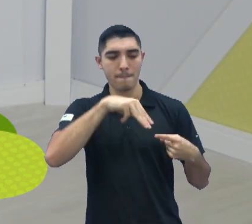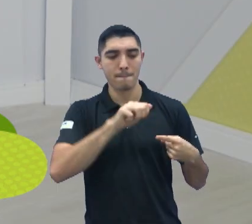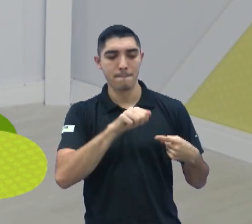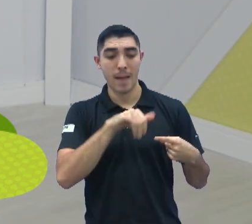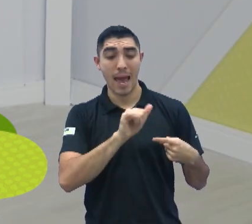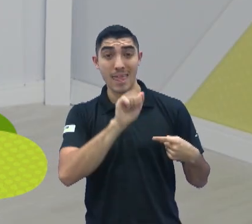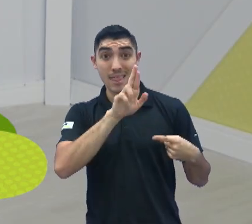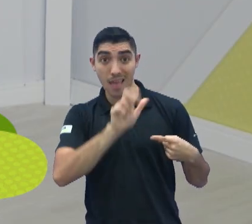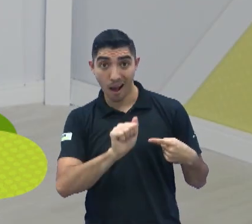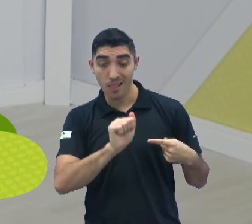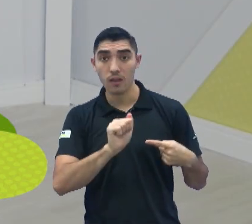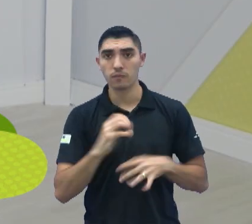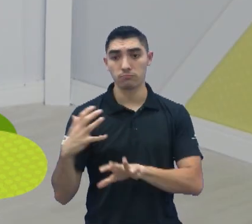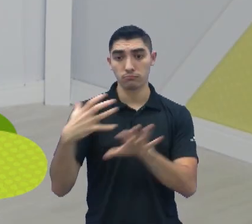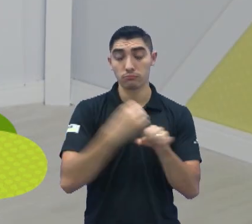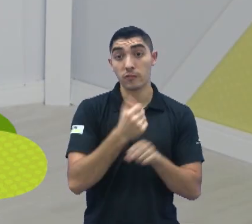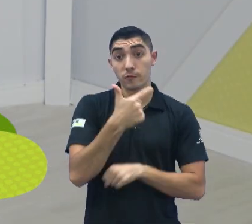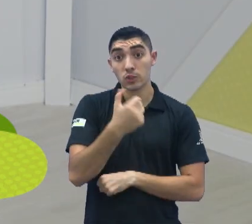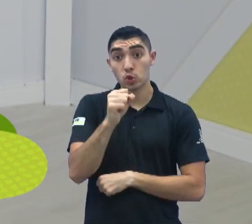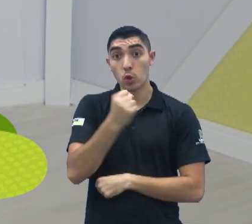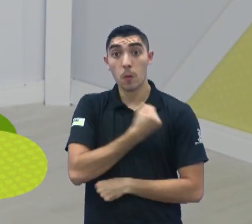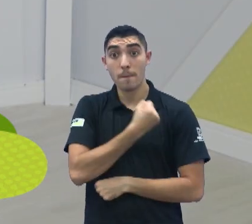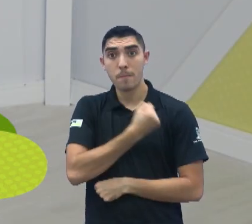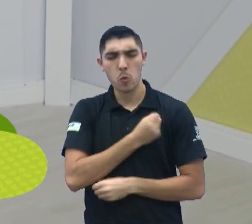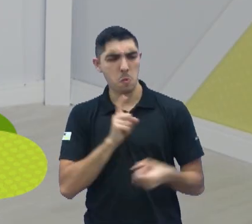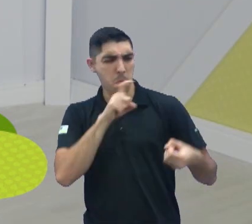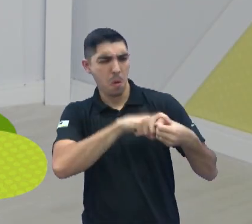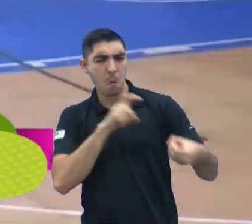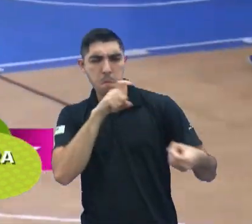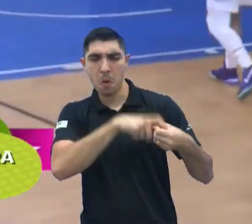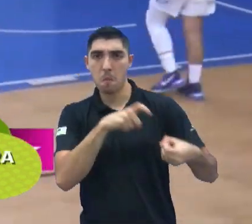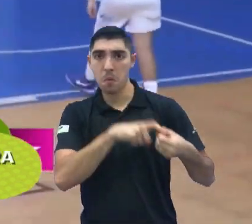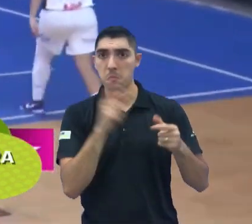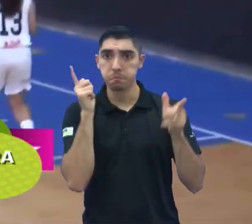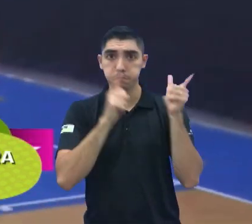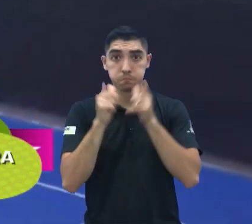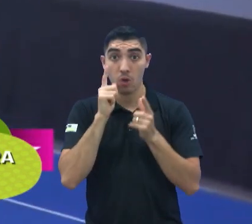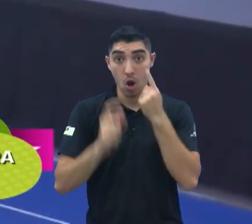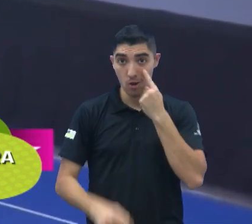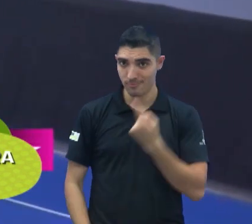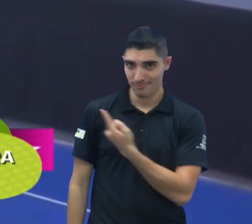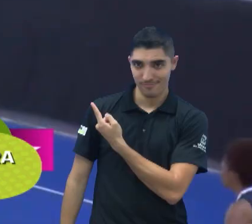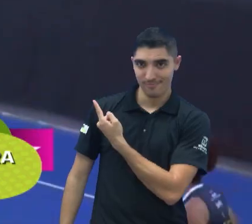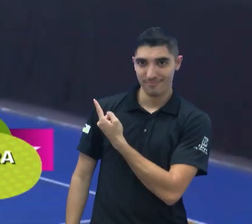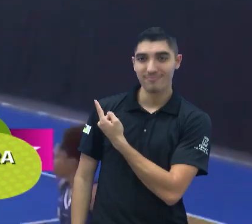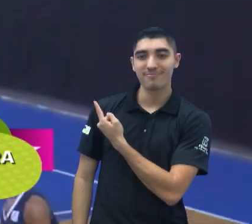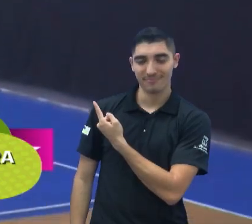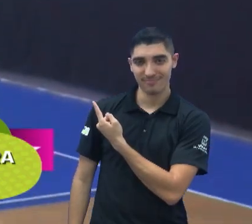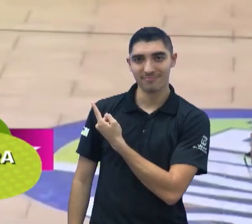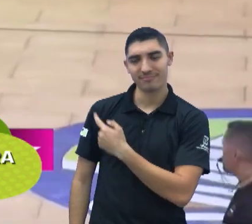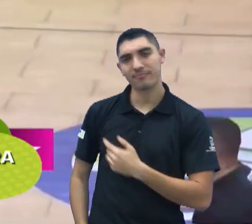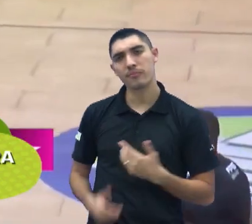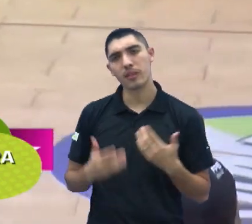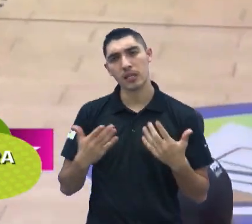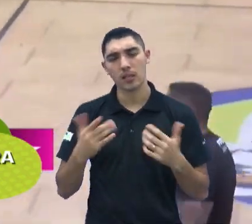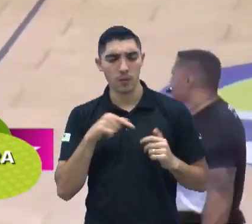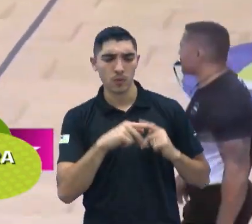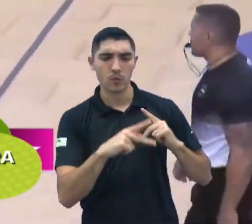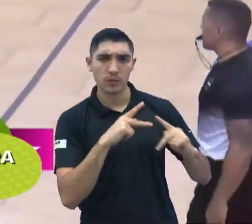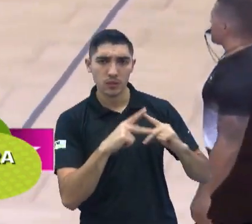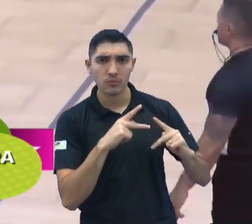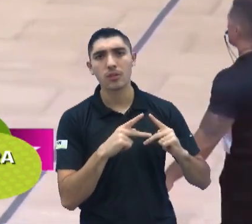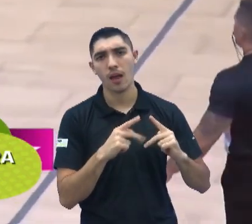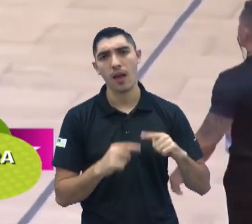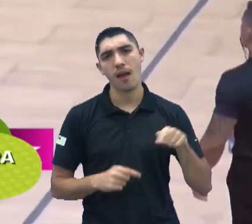anotou 28 pontos e 10 rebotes na partida. Você está vendo imagens do jogo aí? É aquilo, né, Paulito? O São José é uma equipe